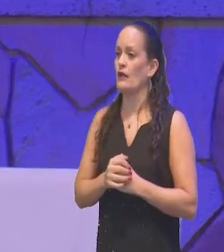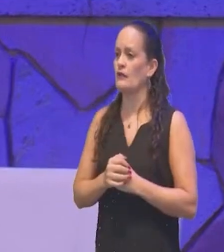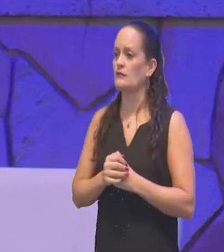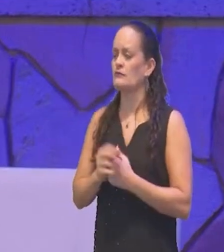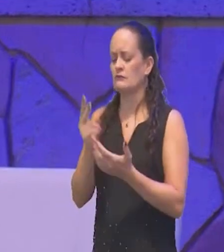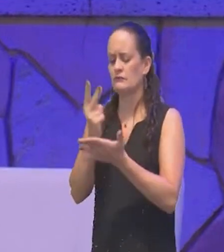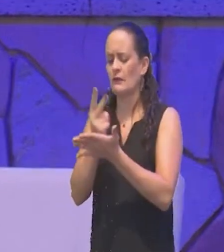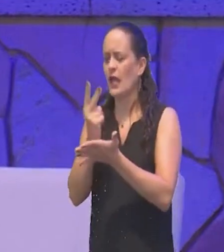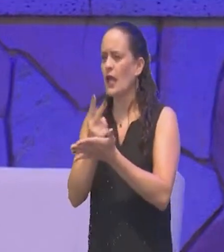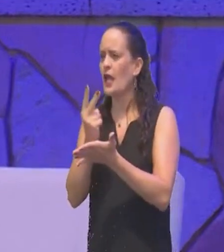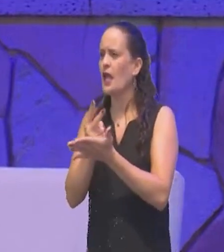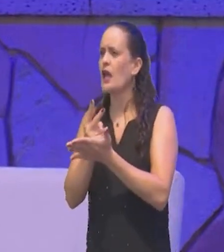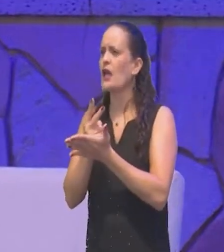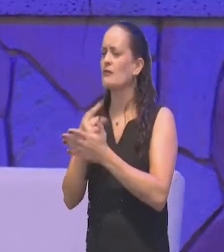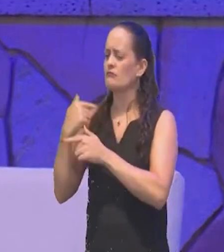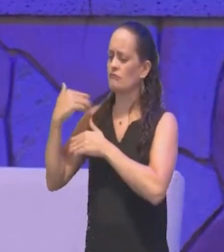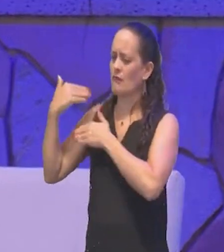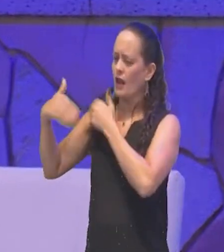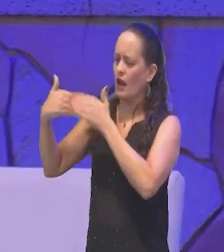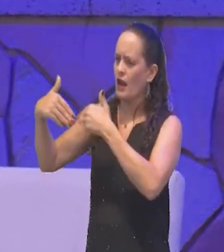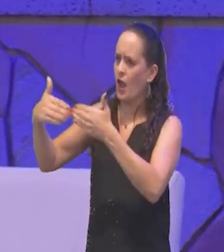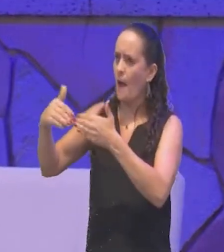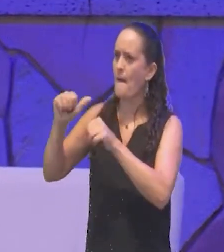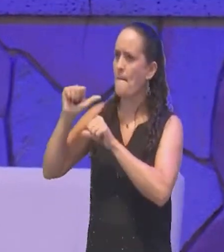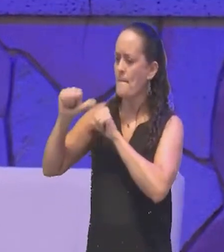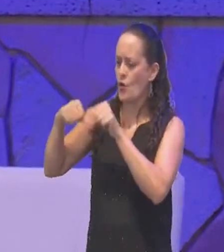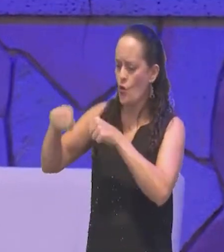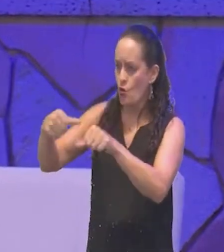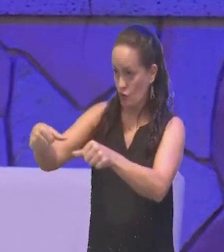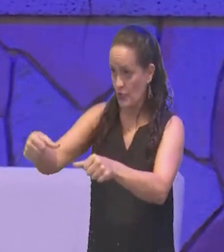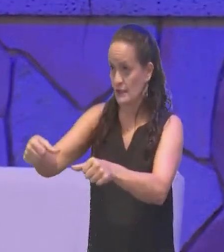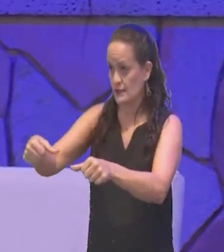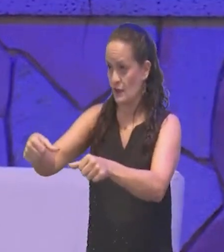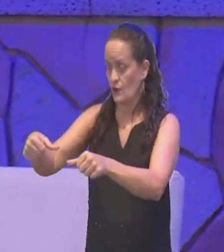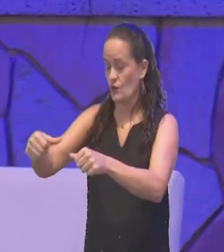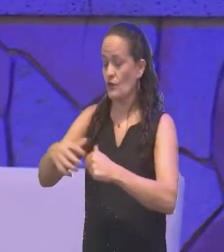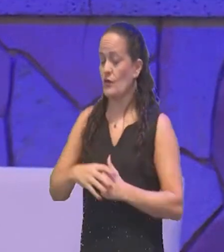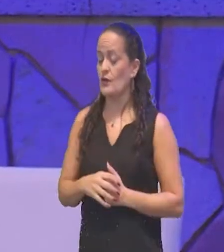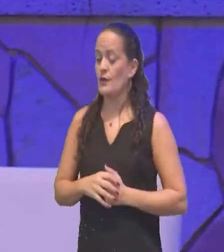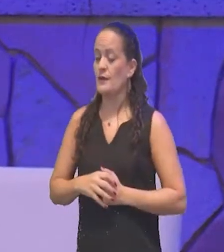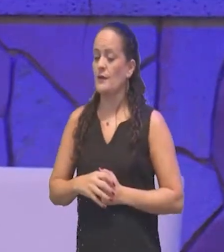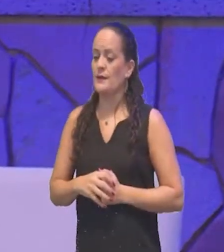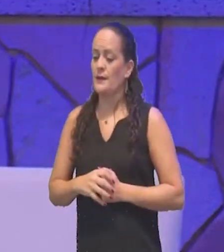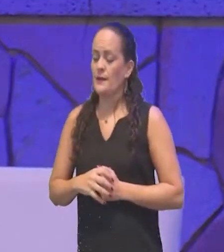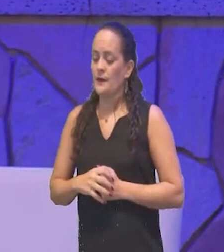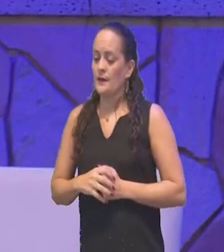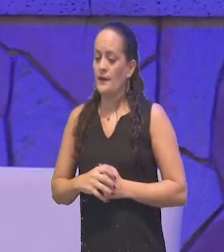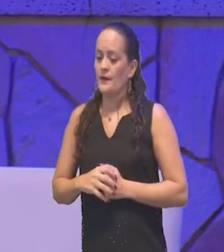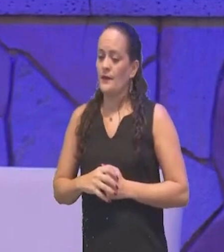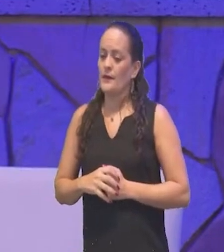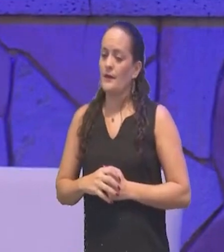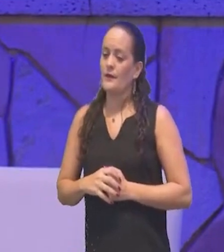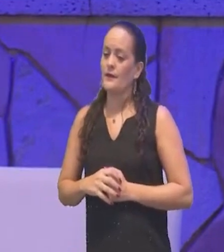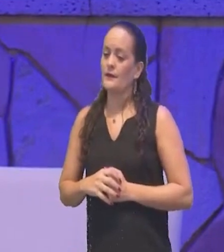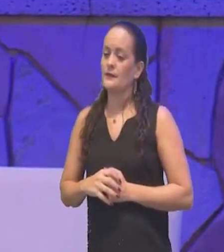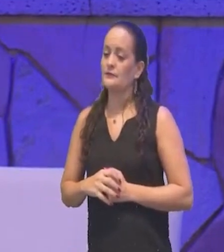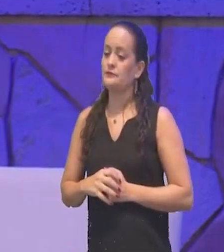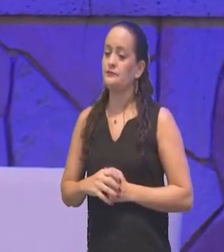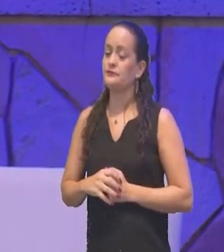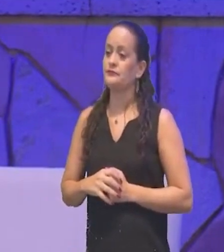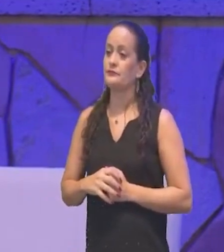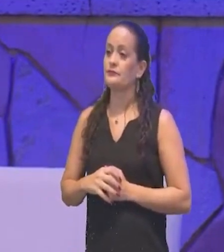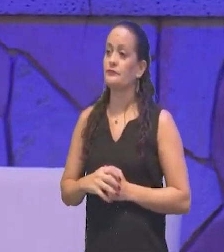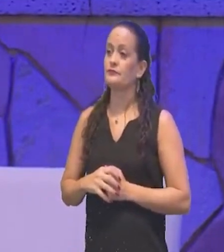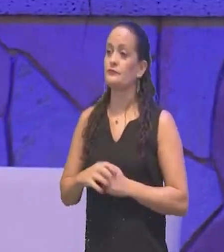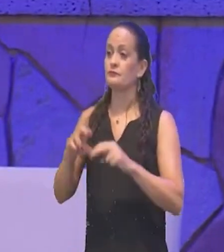as mudanças que aconteceram ao longo desses anos na instituição família, o fato dela